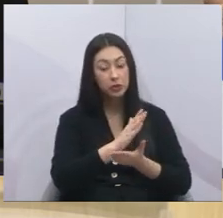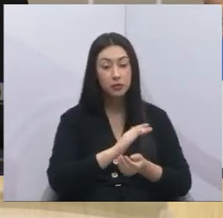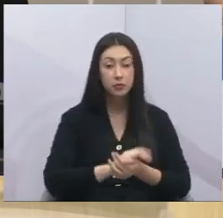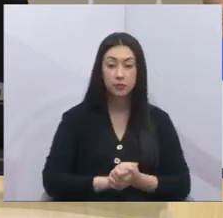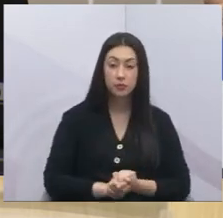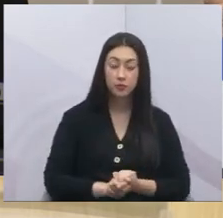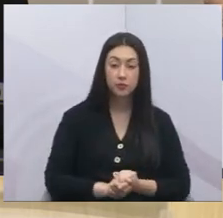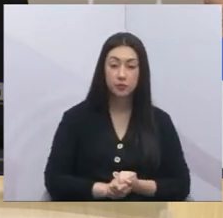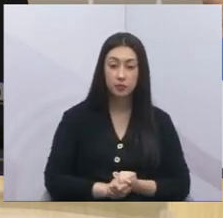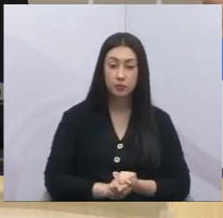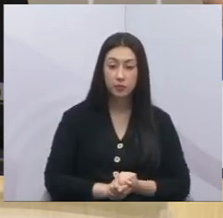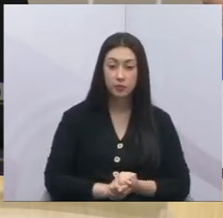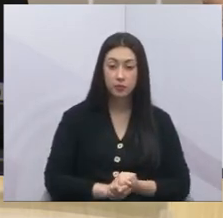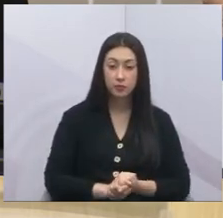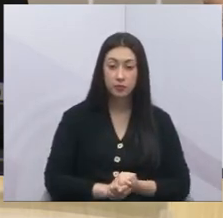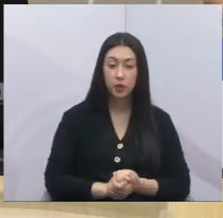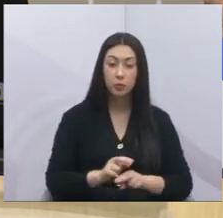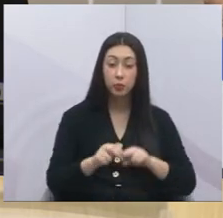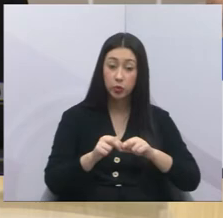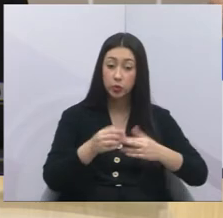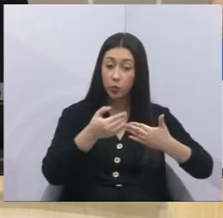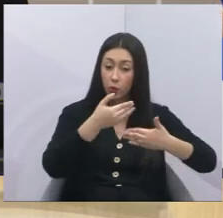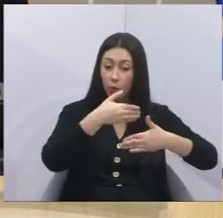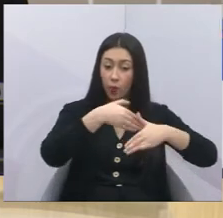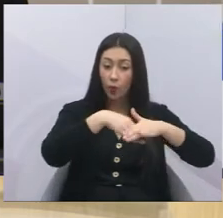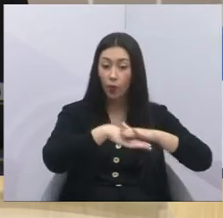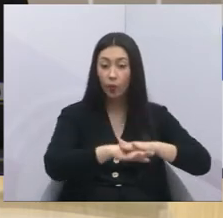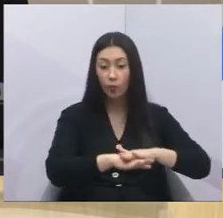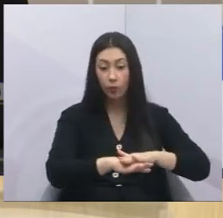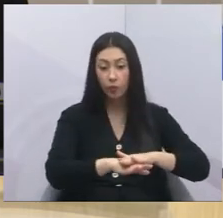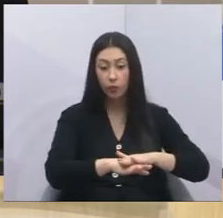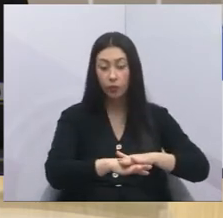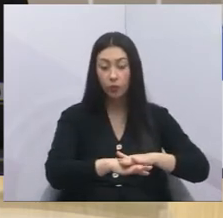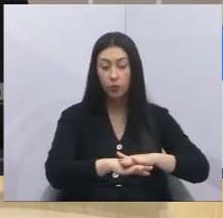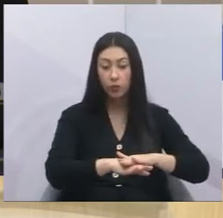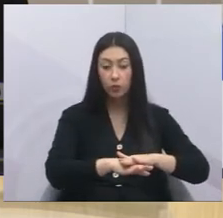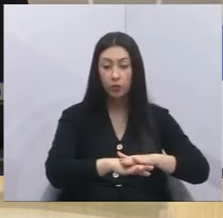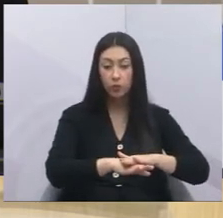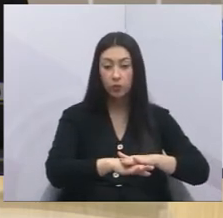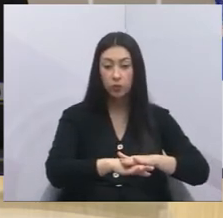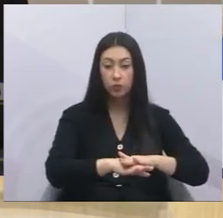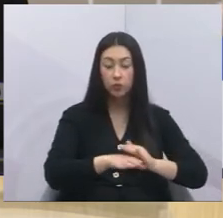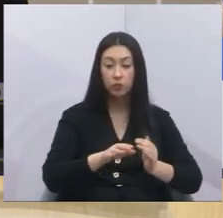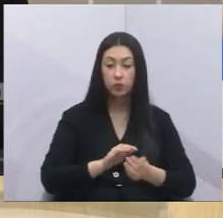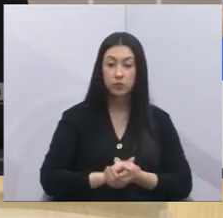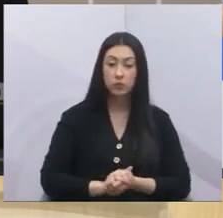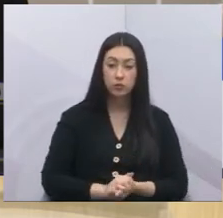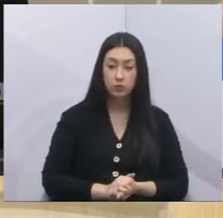Conforme fica automaticamente arquivada, conforme o parecer jurídico, as folhas 41.